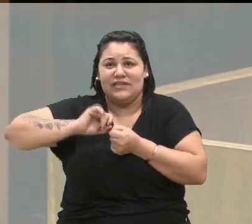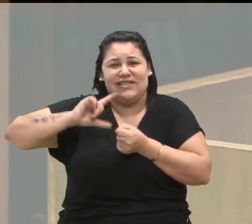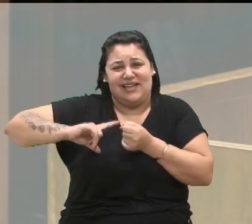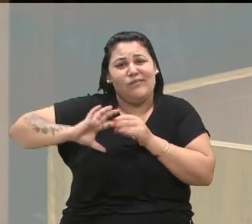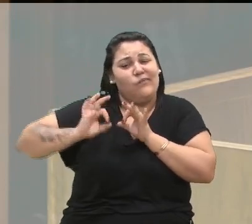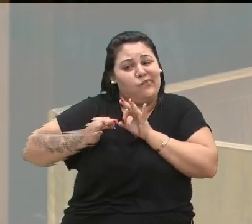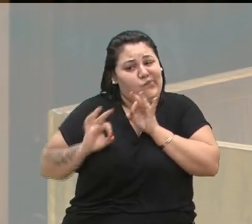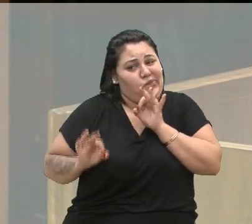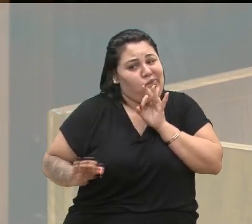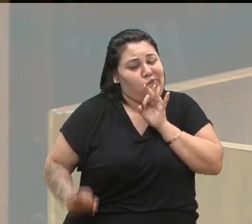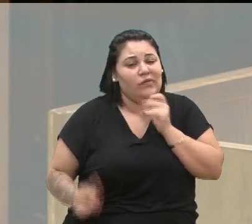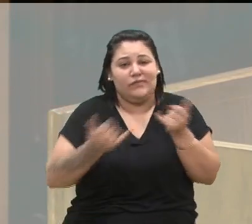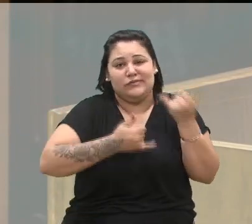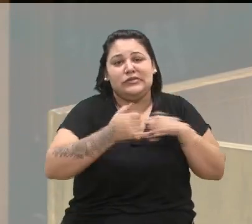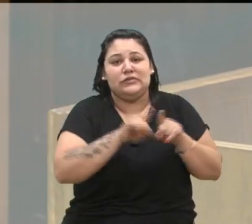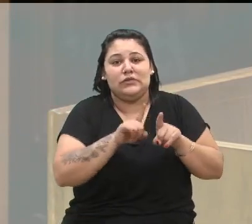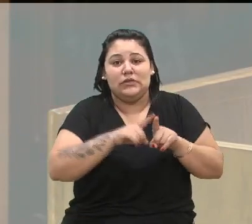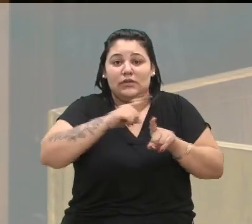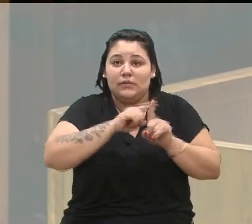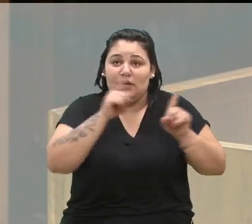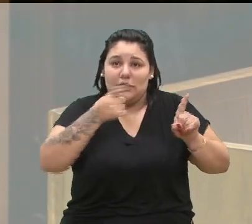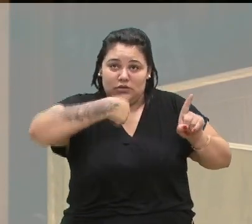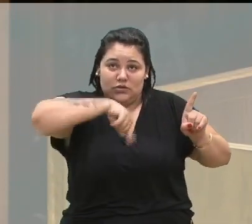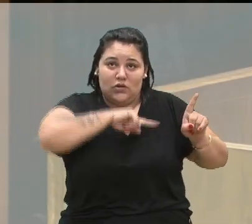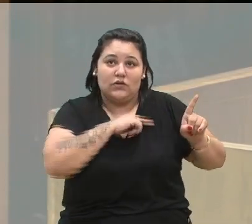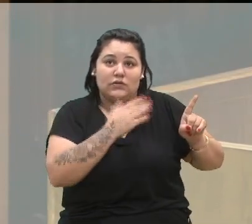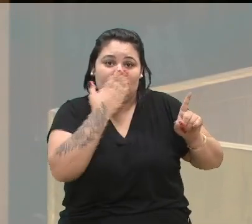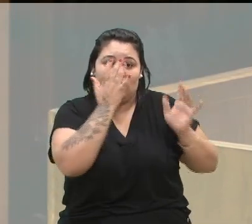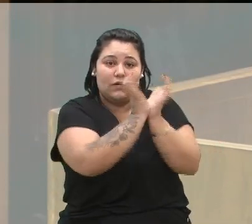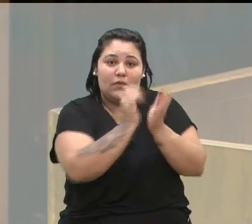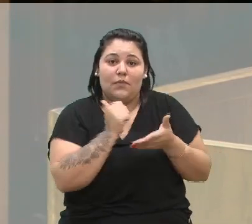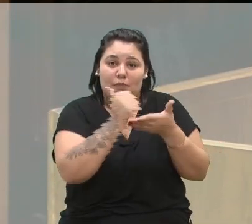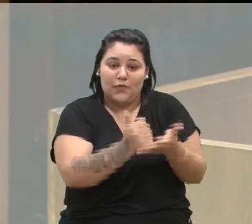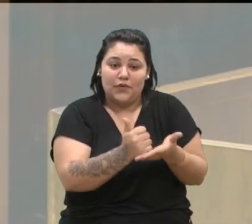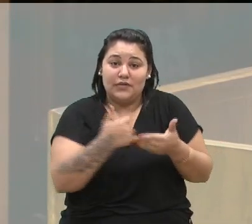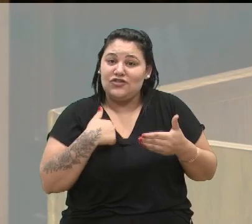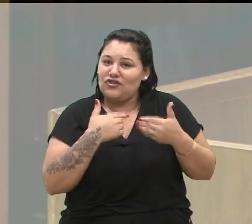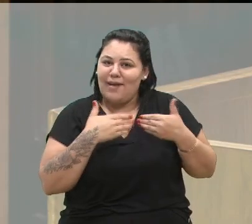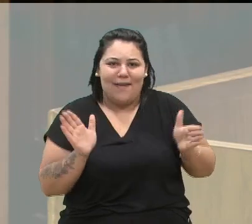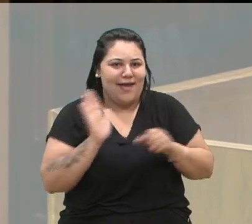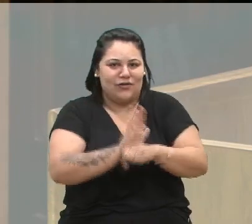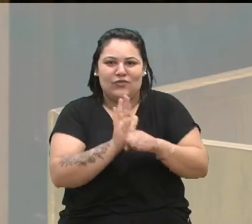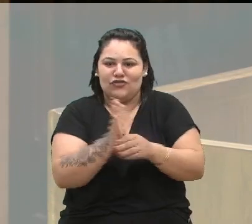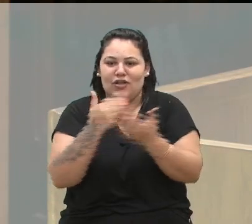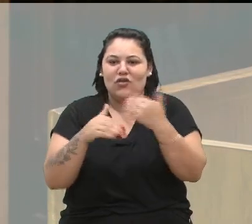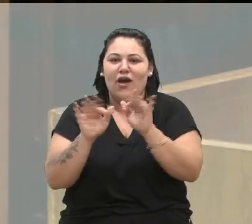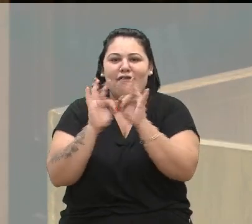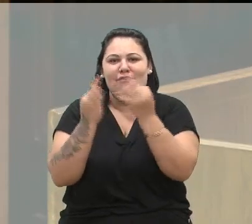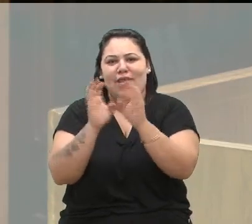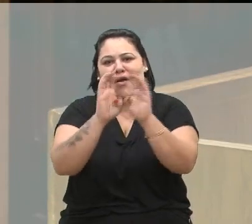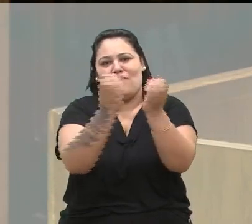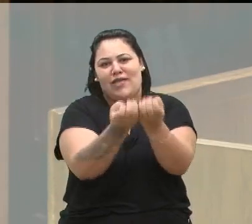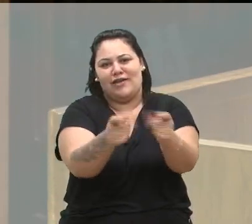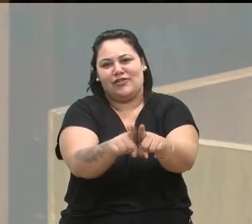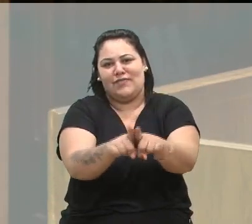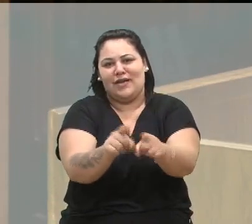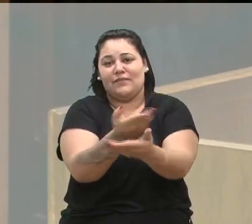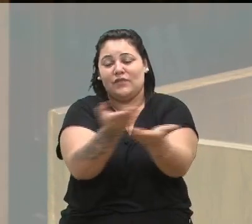Mas nós, da frente parlamentar, estamos aqui à disposição para ajudar todas as famílias e a comunidade. Fala também que nós